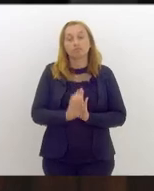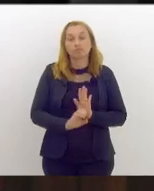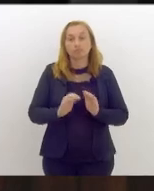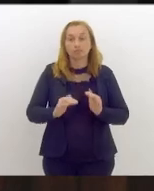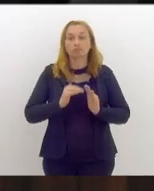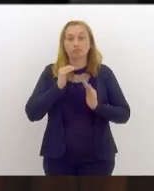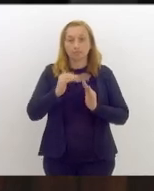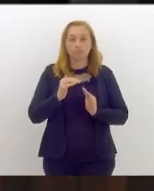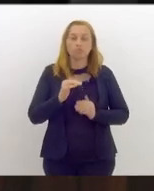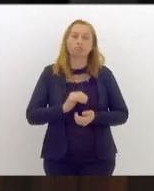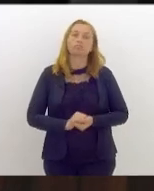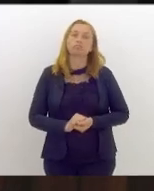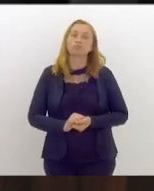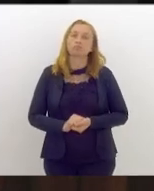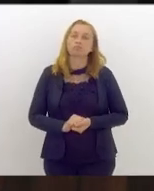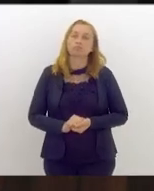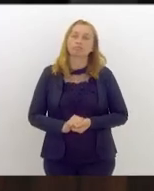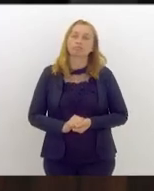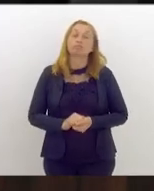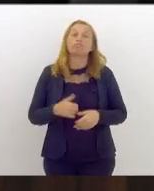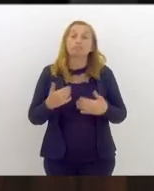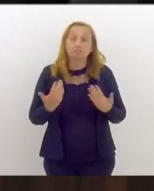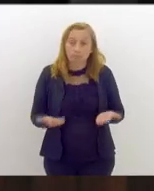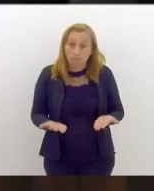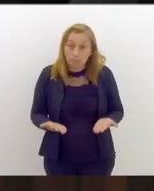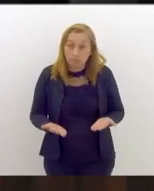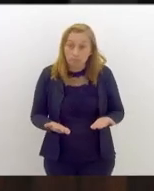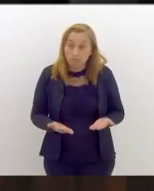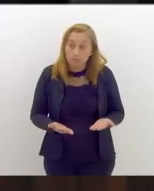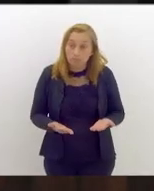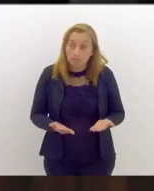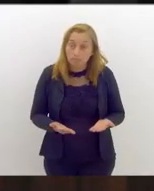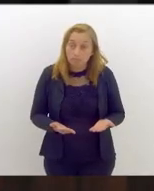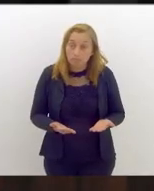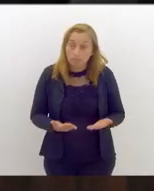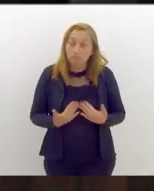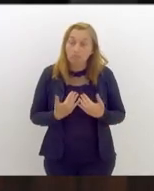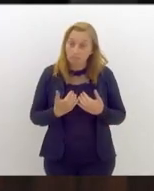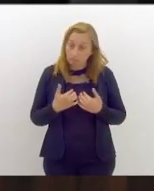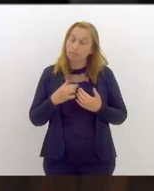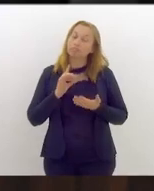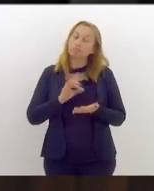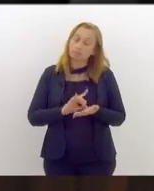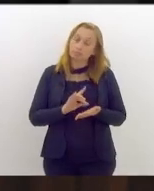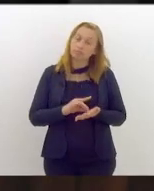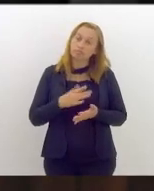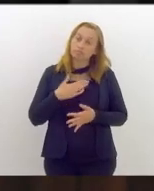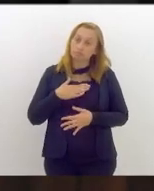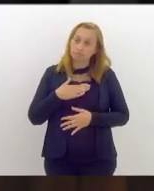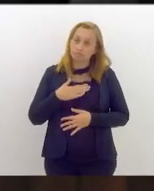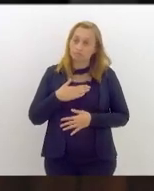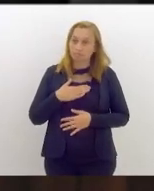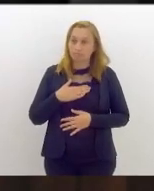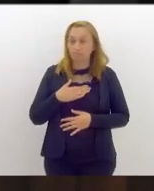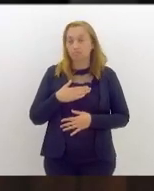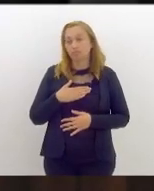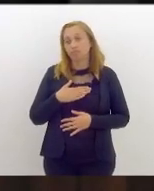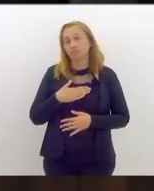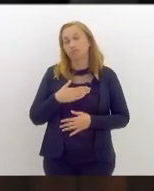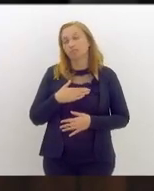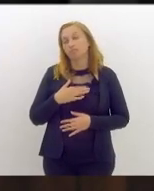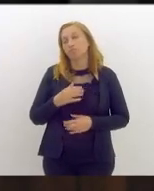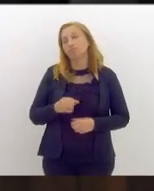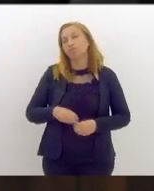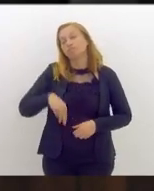supressiva então eu eu eu eu de verdade a minha ignorância acho que quem pode